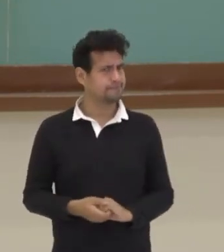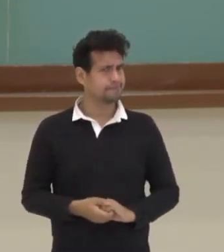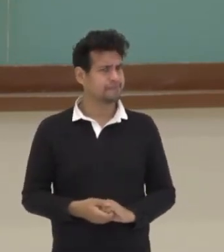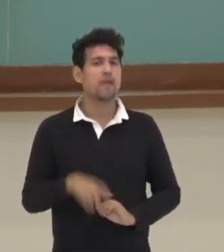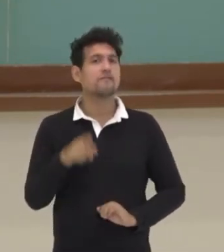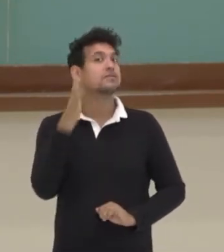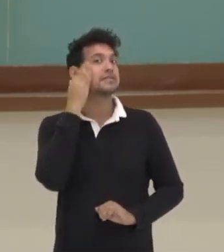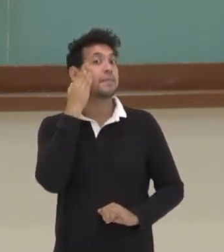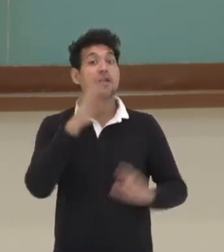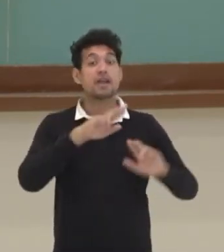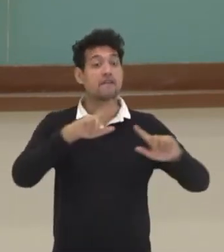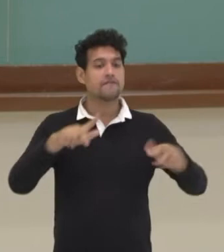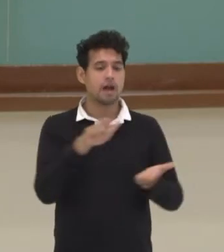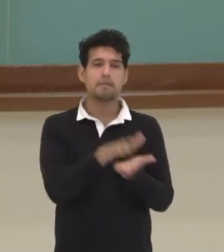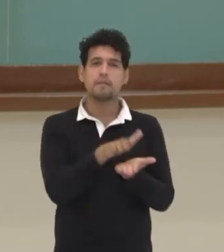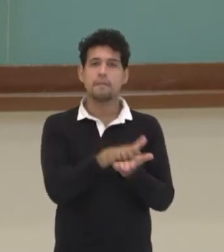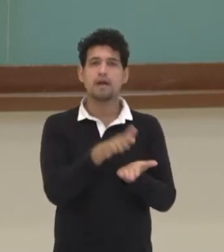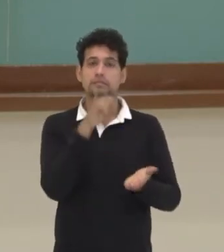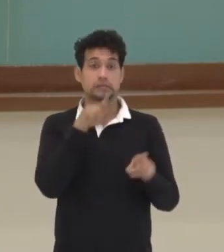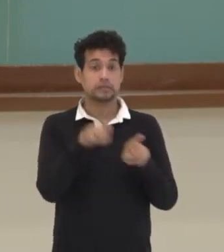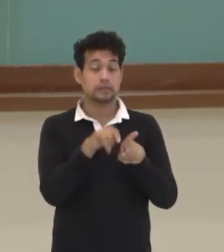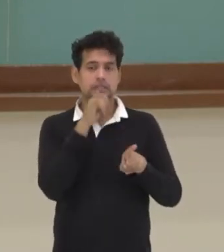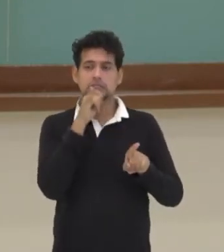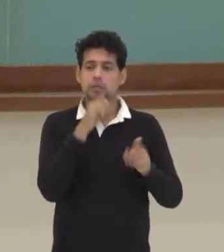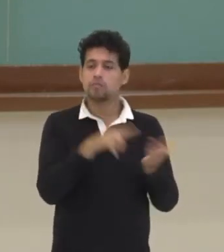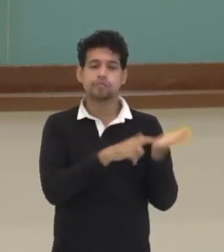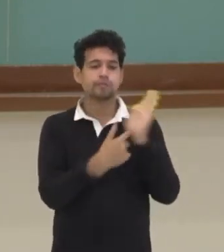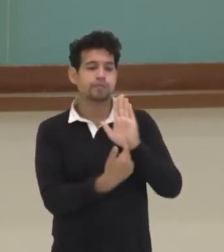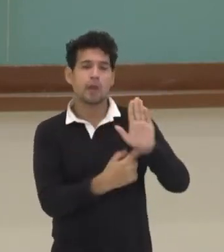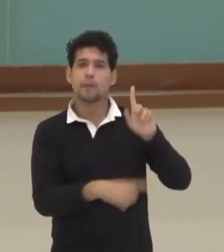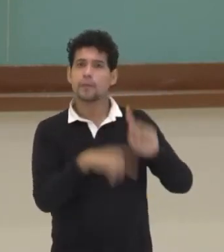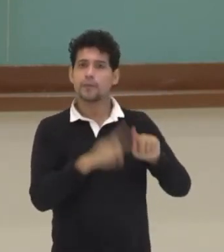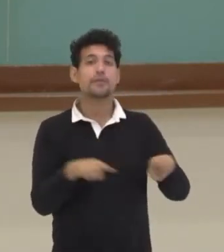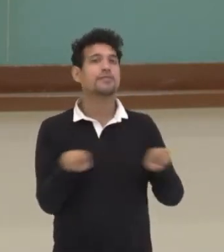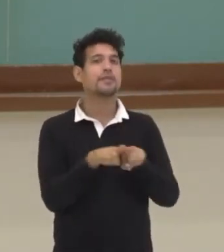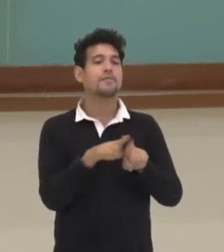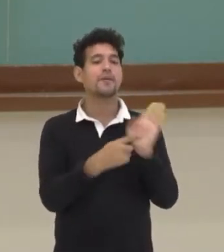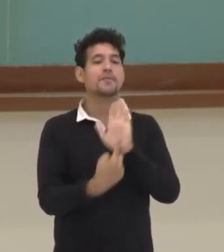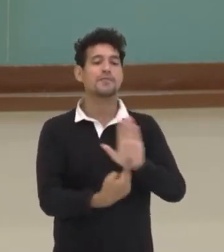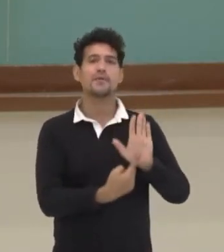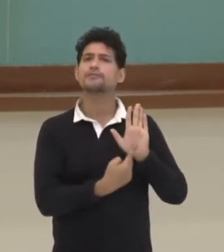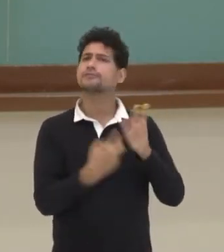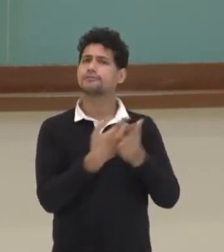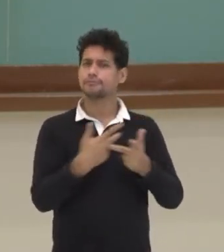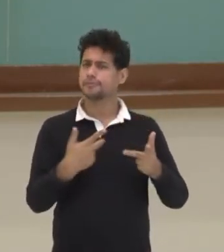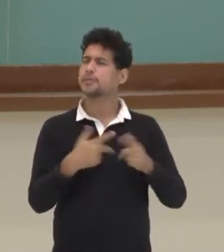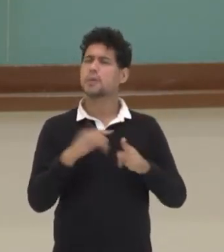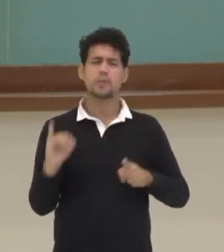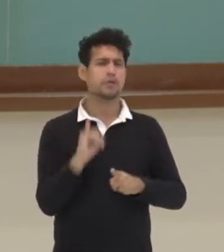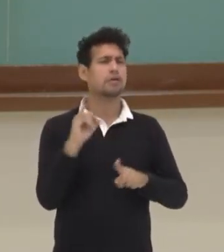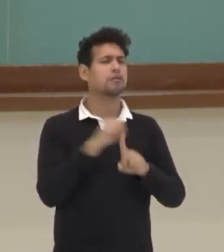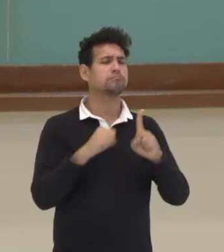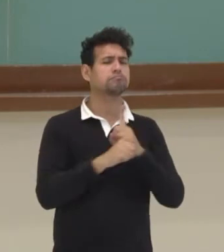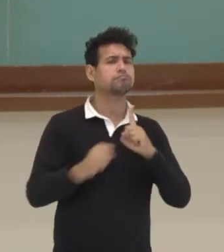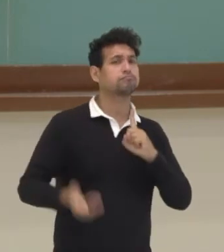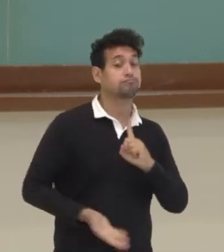que muitos panfletos, além de divulgar produtos, também apresentam campanhas sociais importantes para os